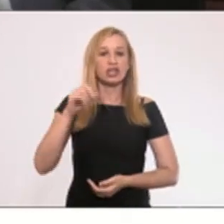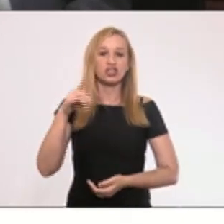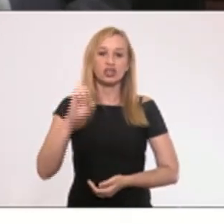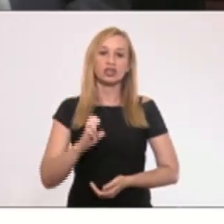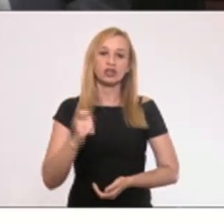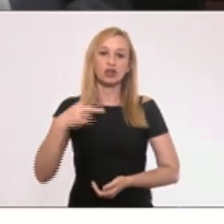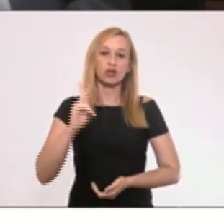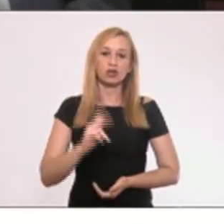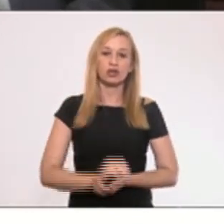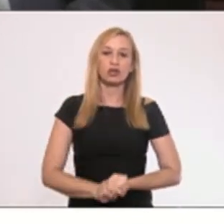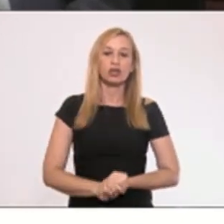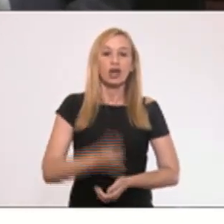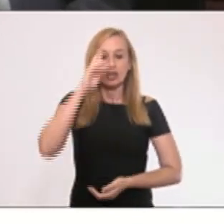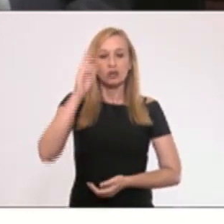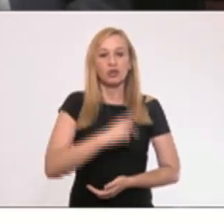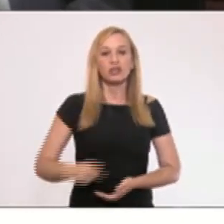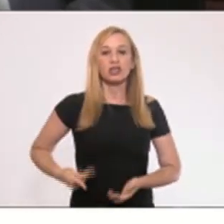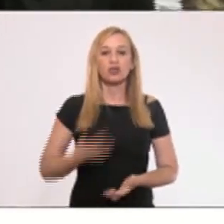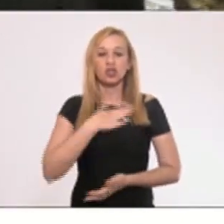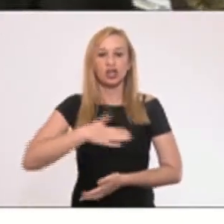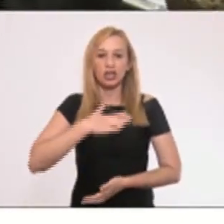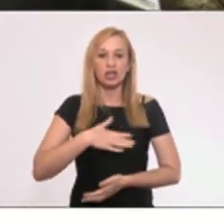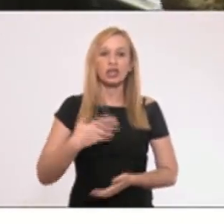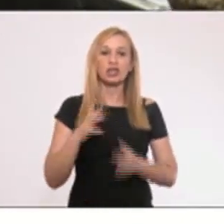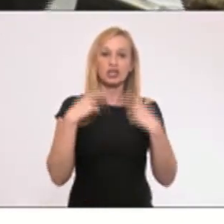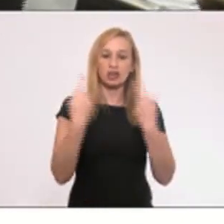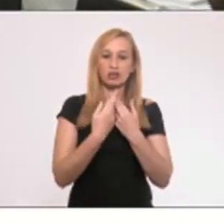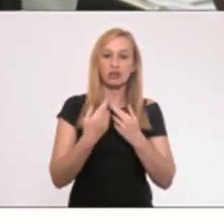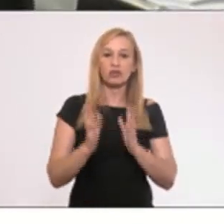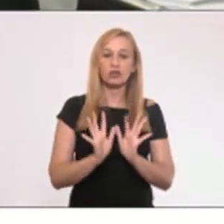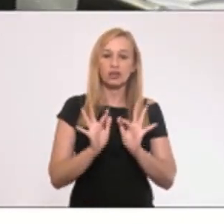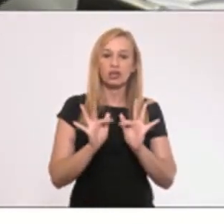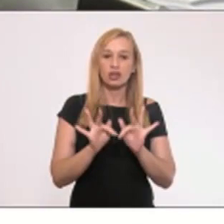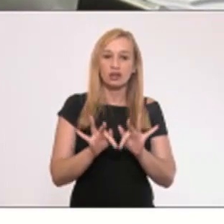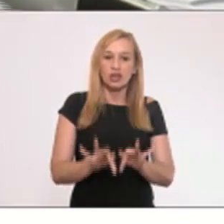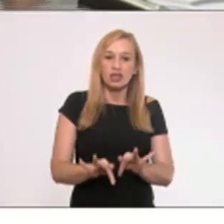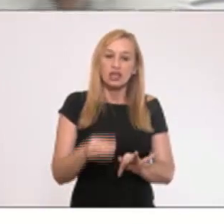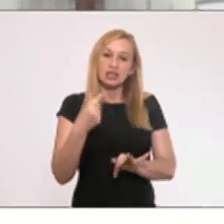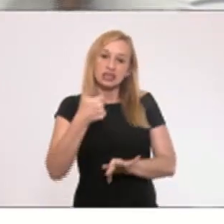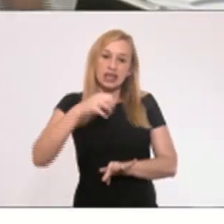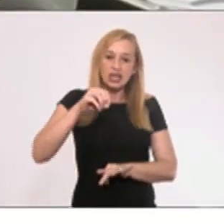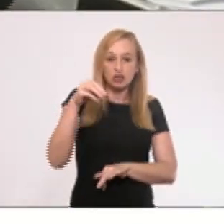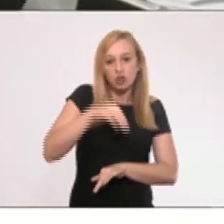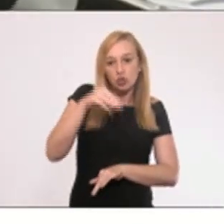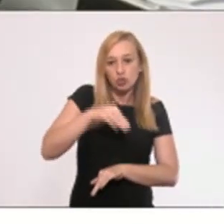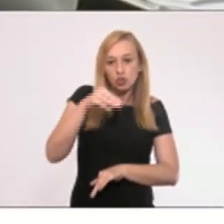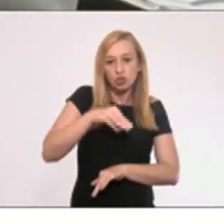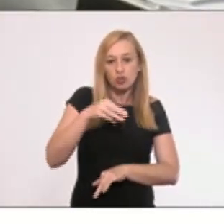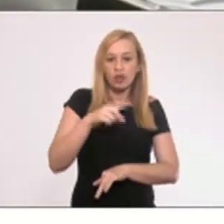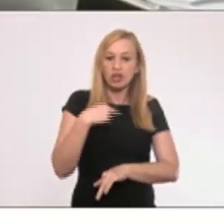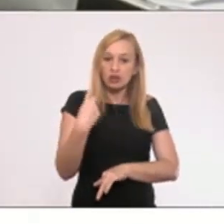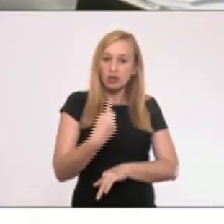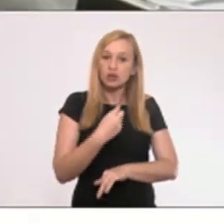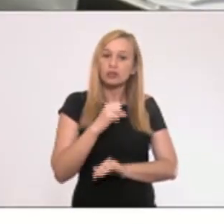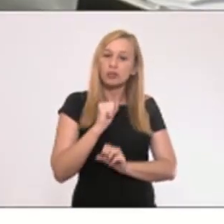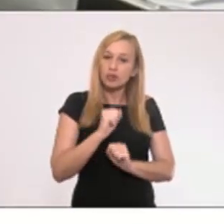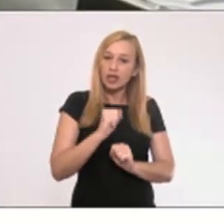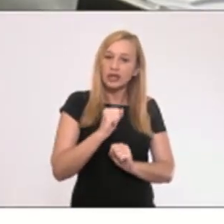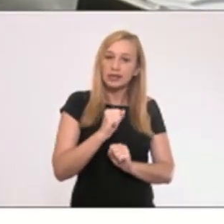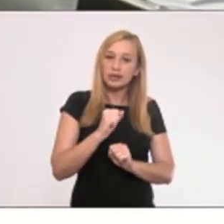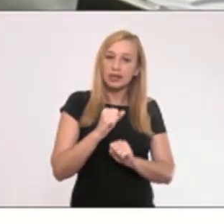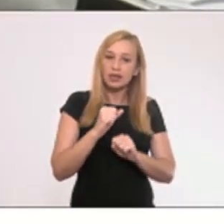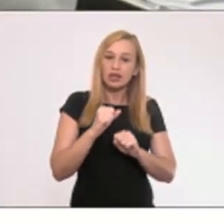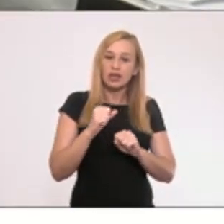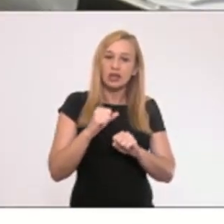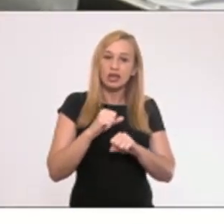Knoploch. Presidente, eu gostaria que a sessão fosse suspensa por 10 minutos para que nós tratássemos de